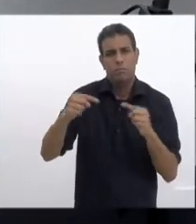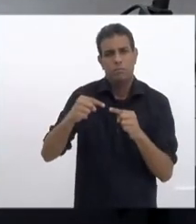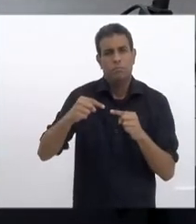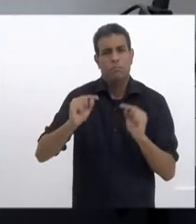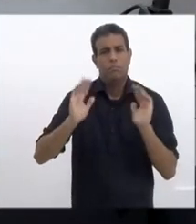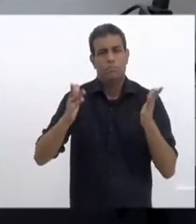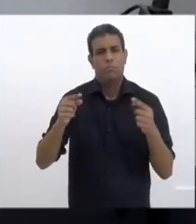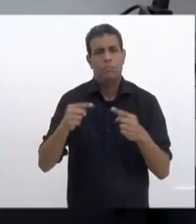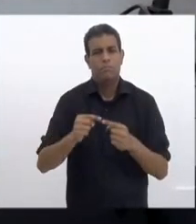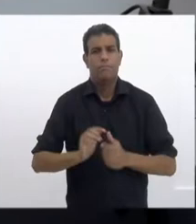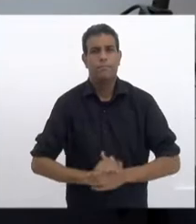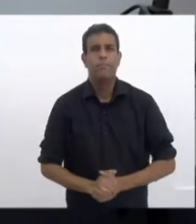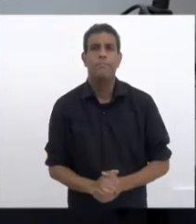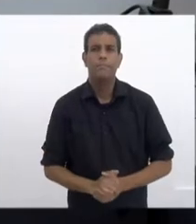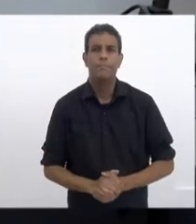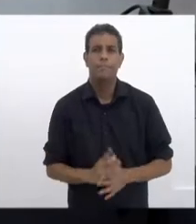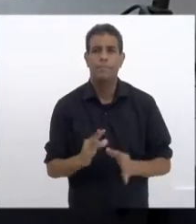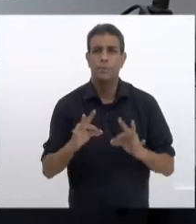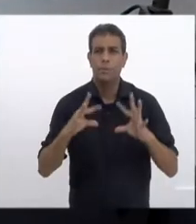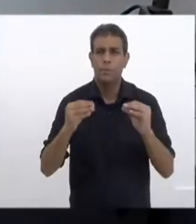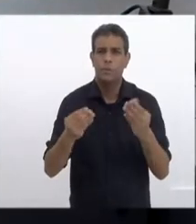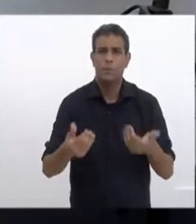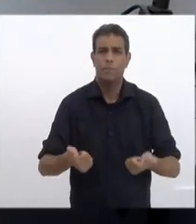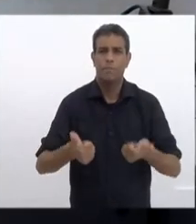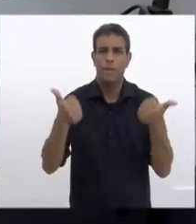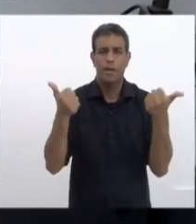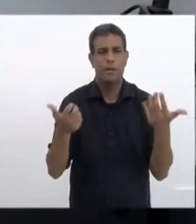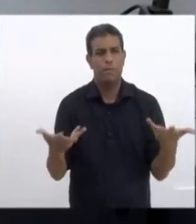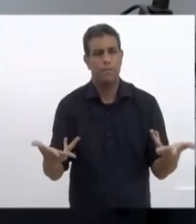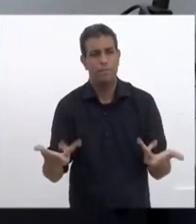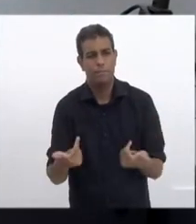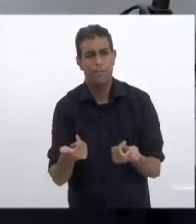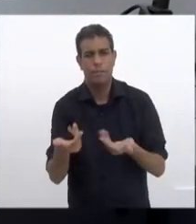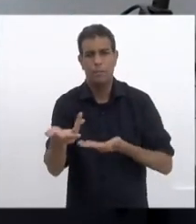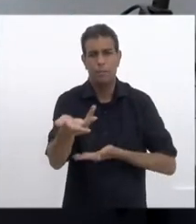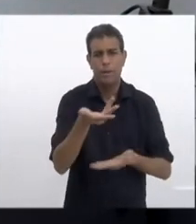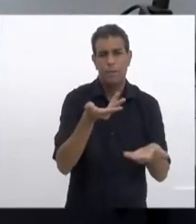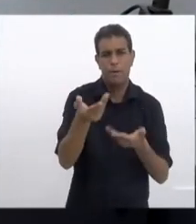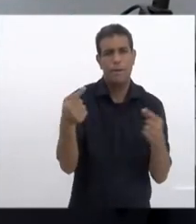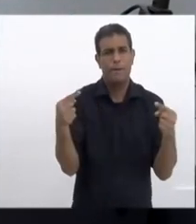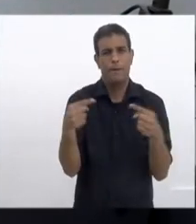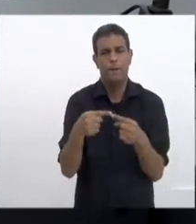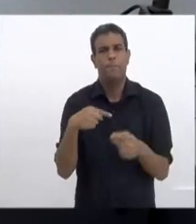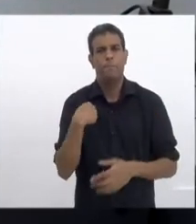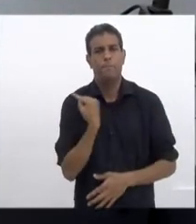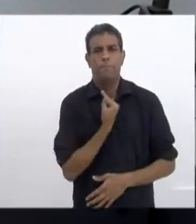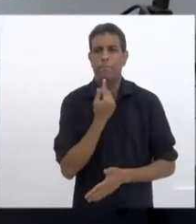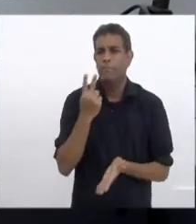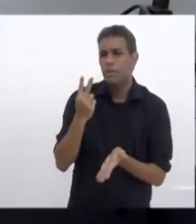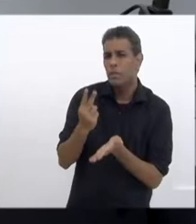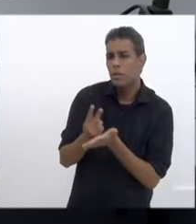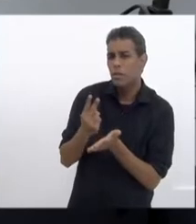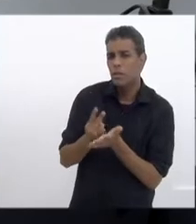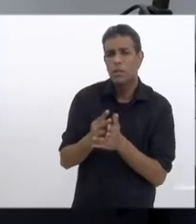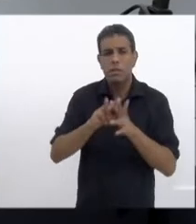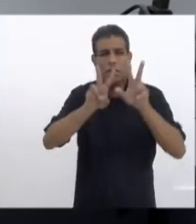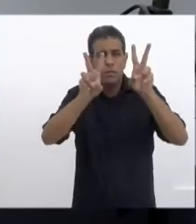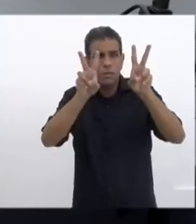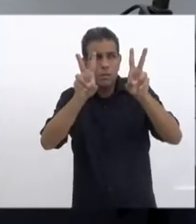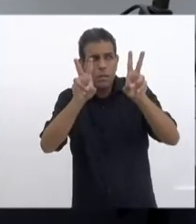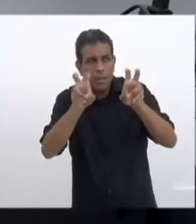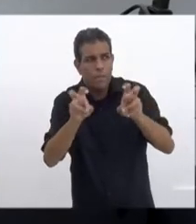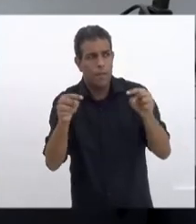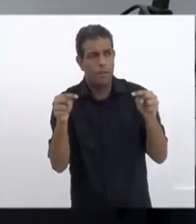4 meses. E isso tudo para melhorar a qualidade, né, do acolhimento. Eu acho que sempre tem aí umas questões que tem que